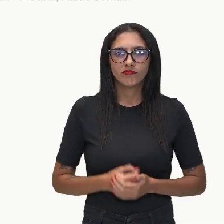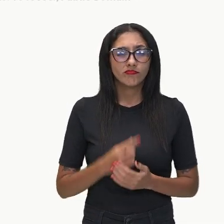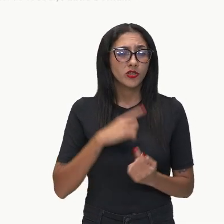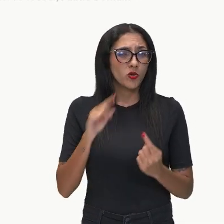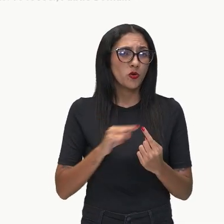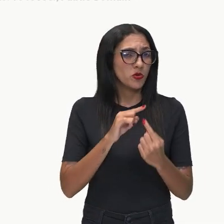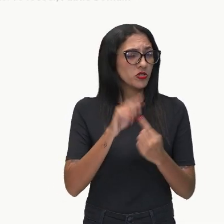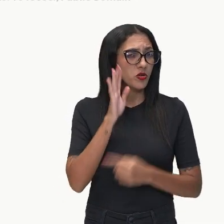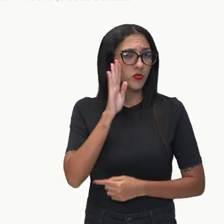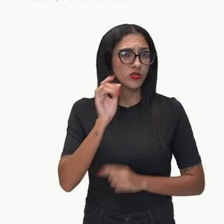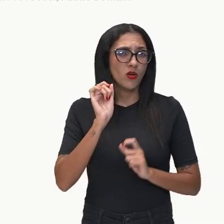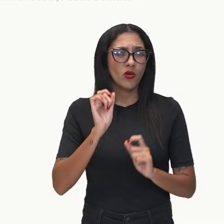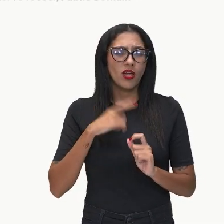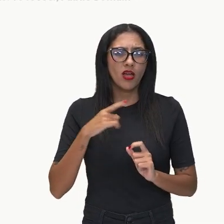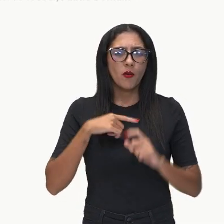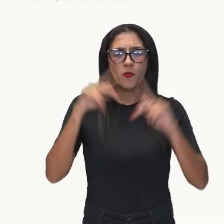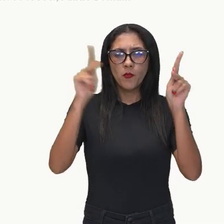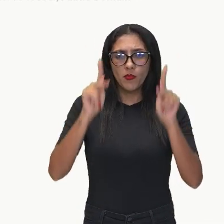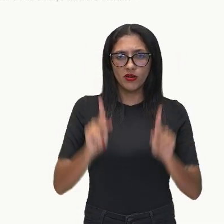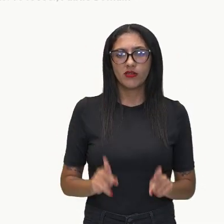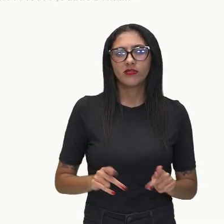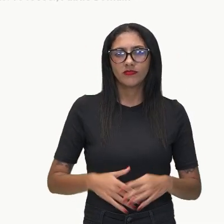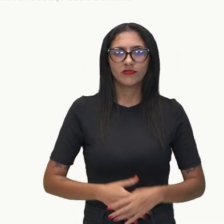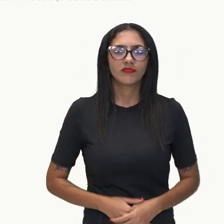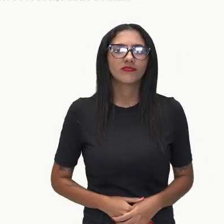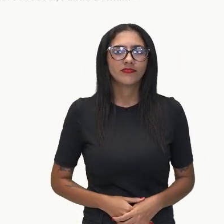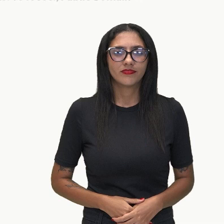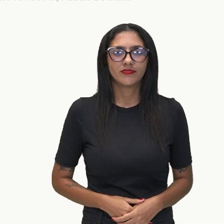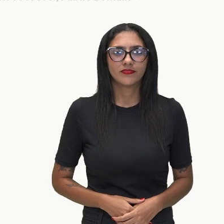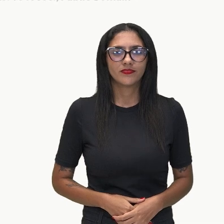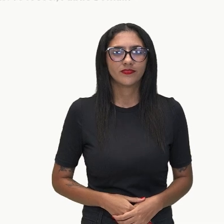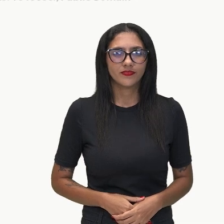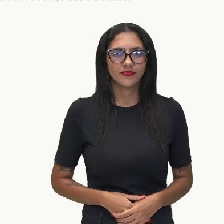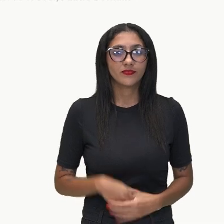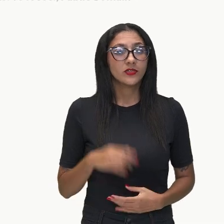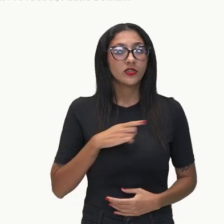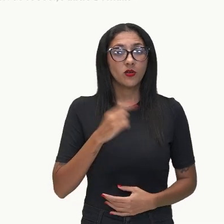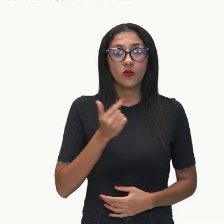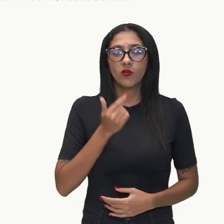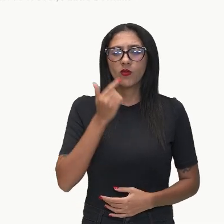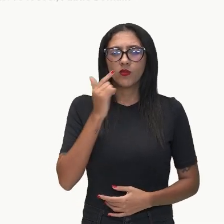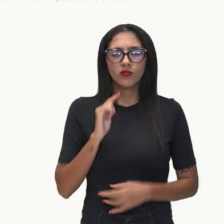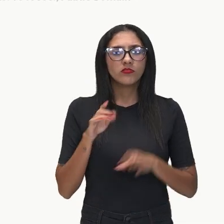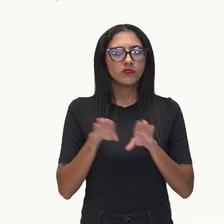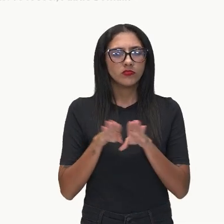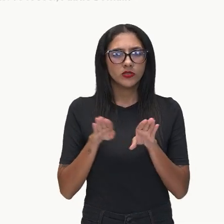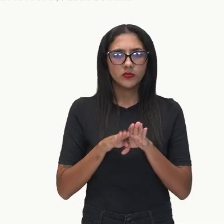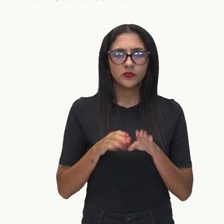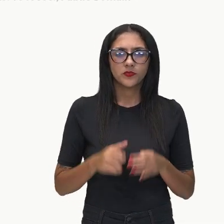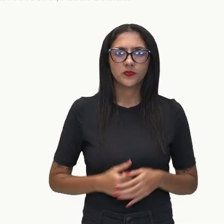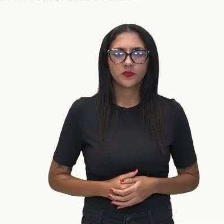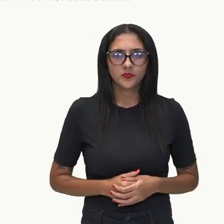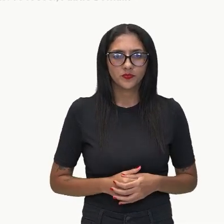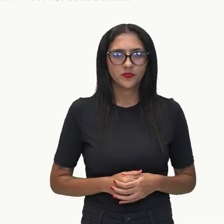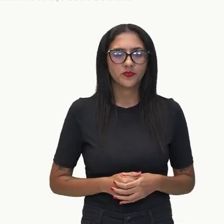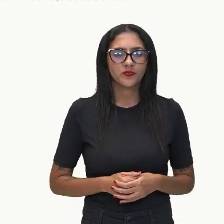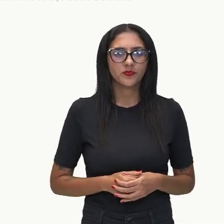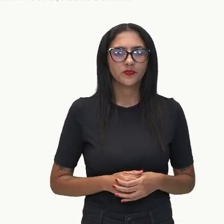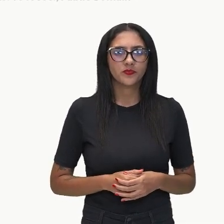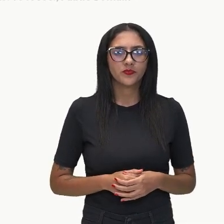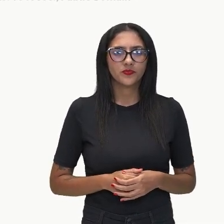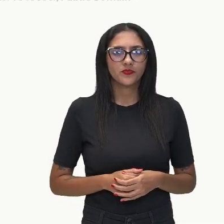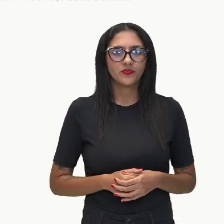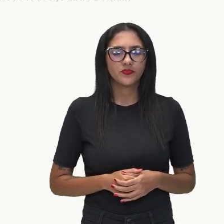paz entre as nações. Nós temos ainda outros dados para falar sobre ONU, que nós vamos ver